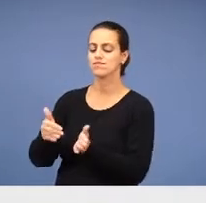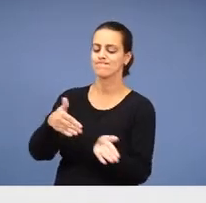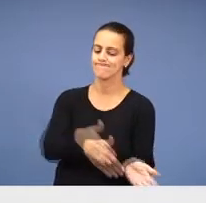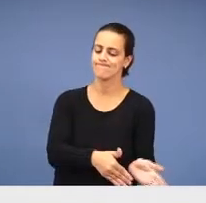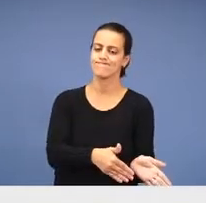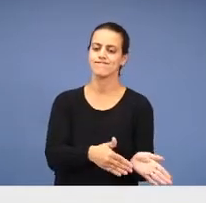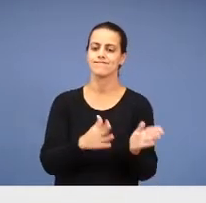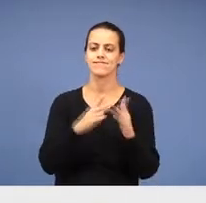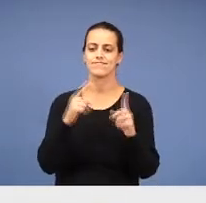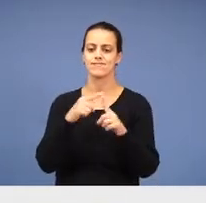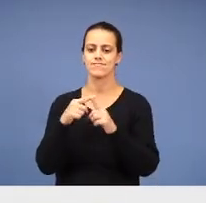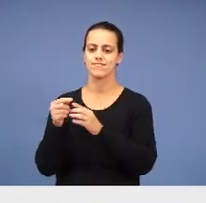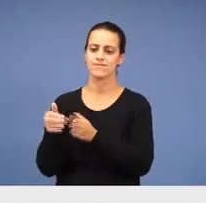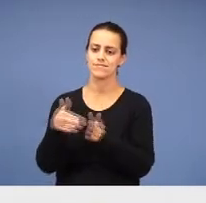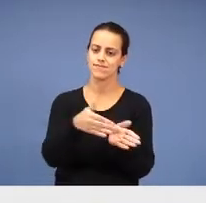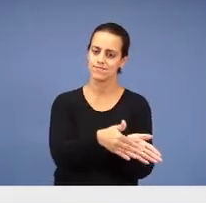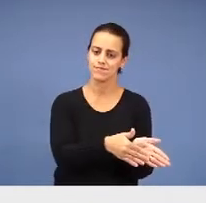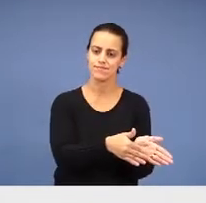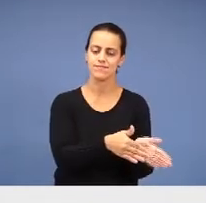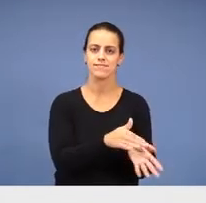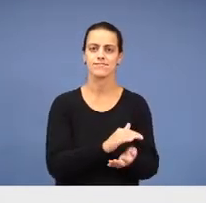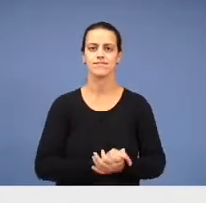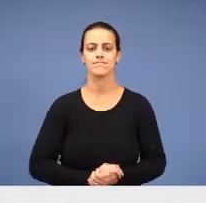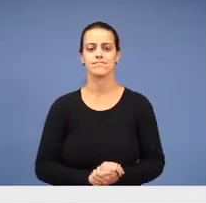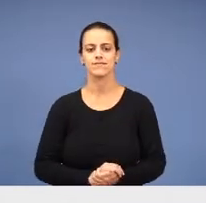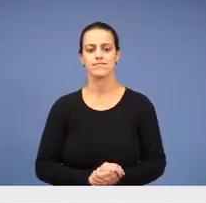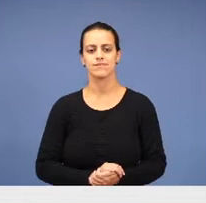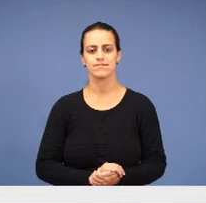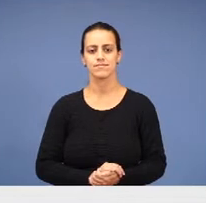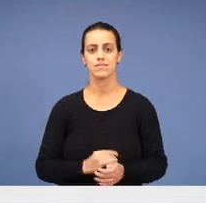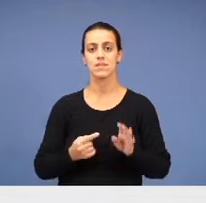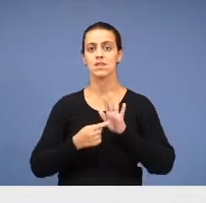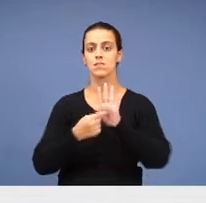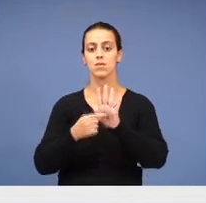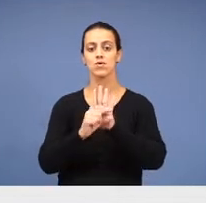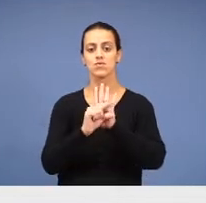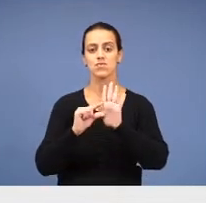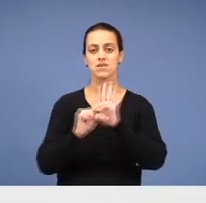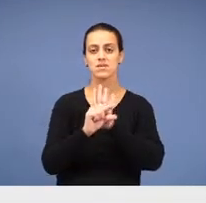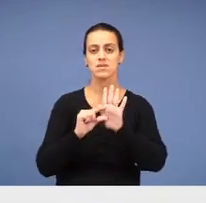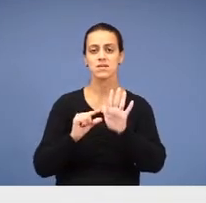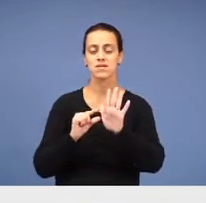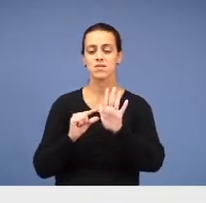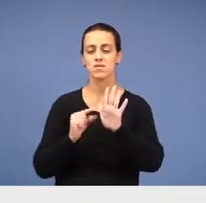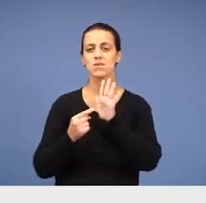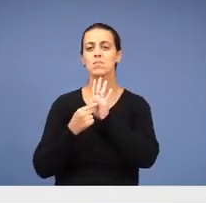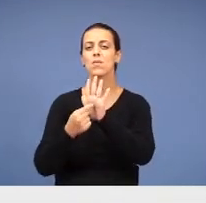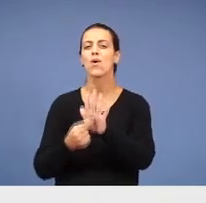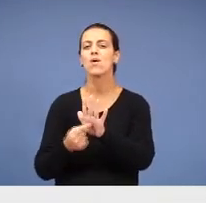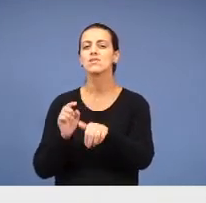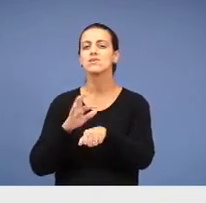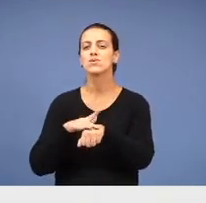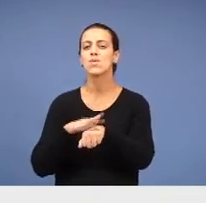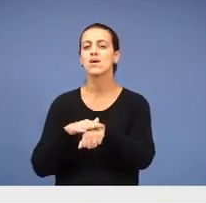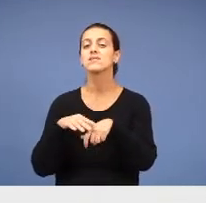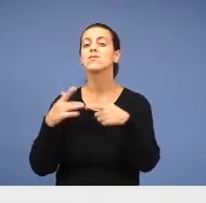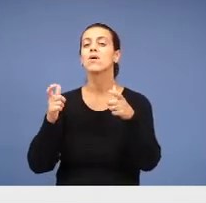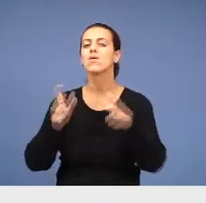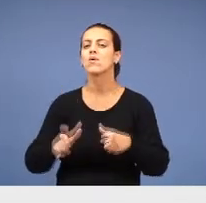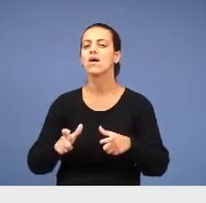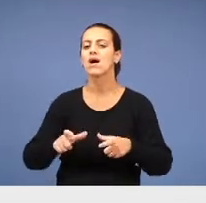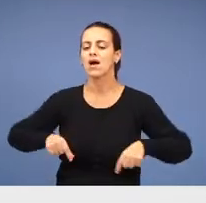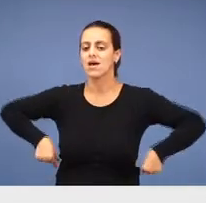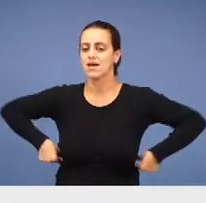refere à doença. E o local. Já falamos, qual é a doença, né? O local da enfermidade. Rins